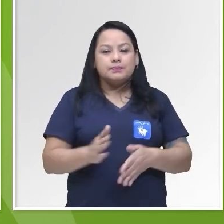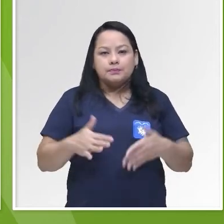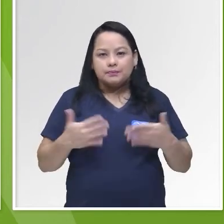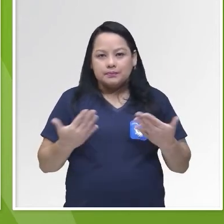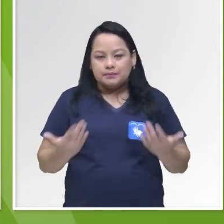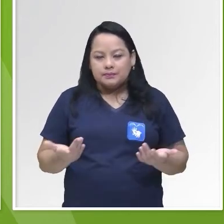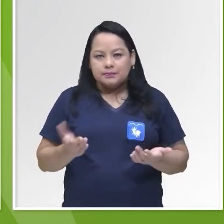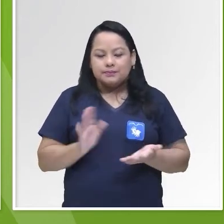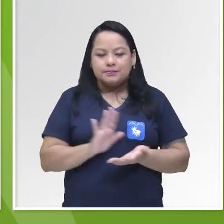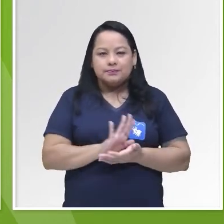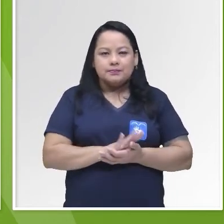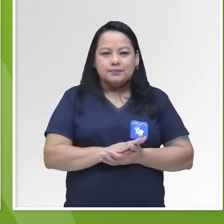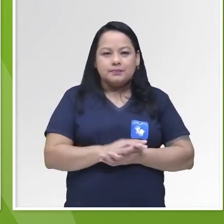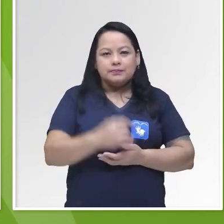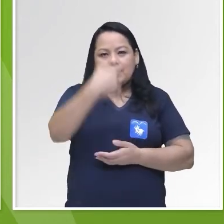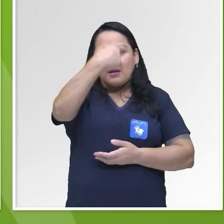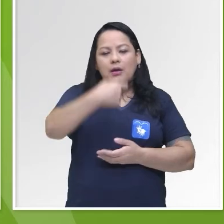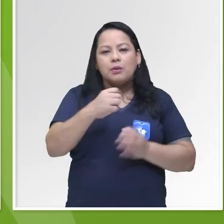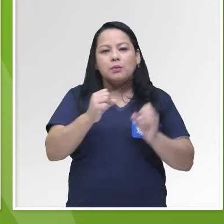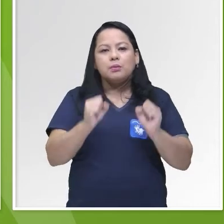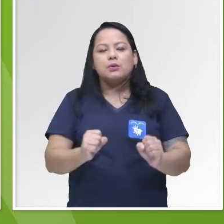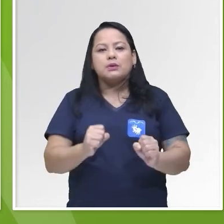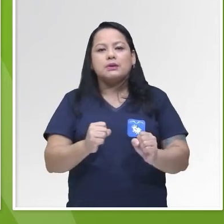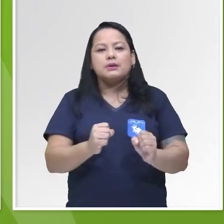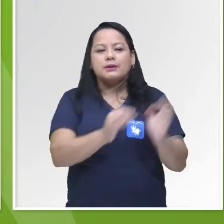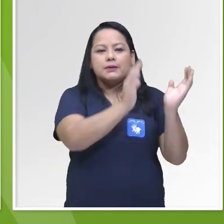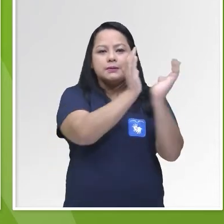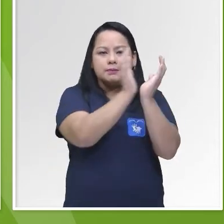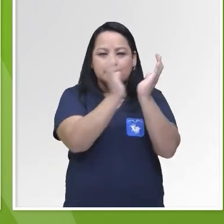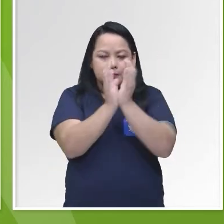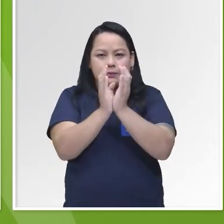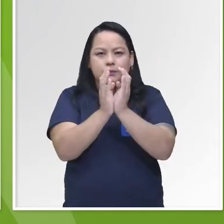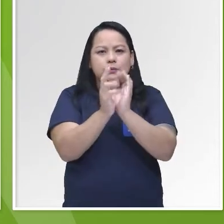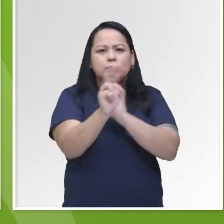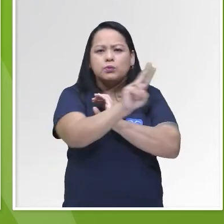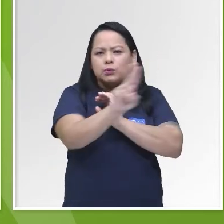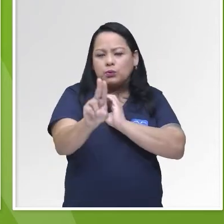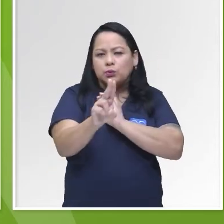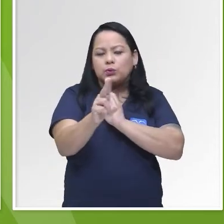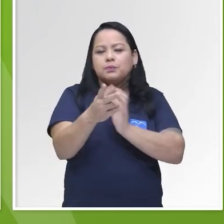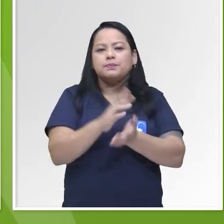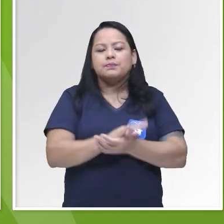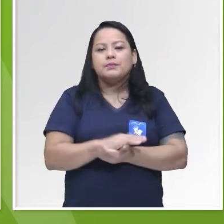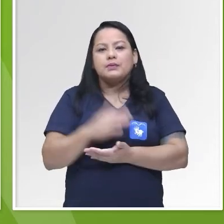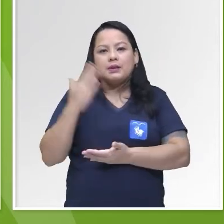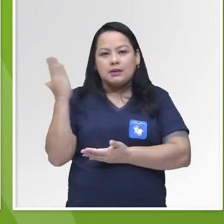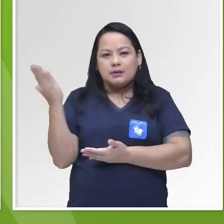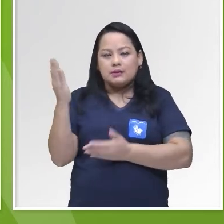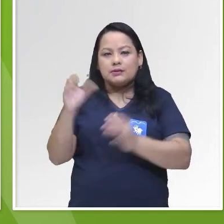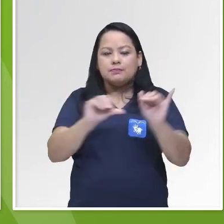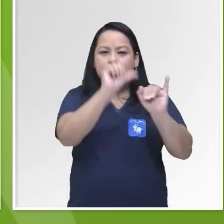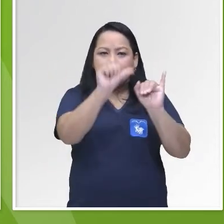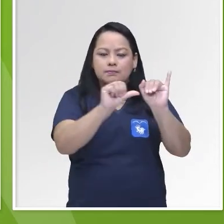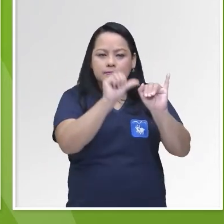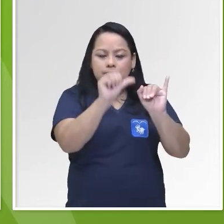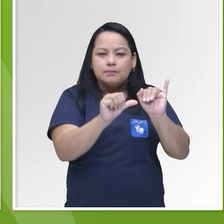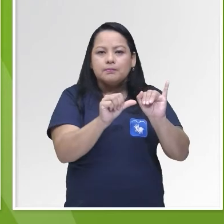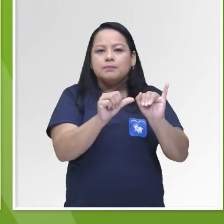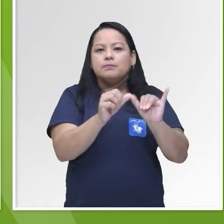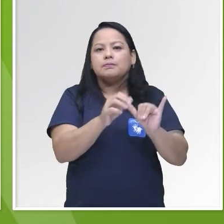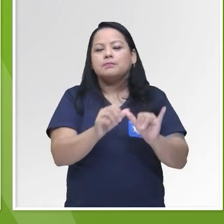Então, eu posso classificar, tá, essa reação